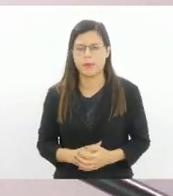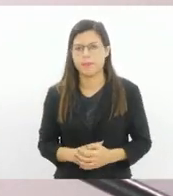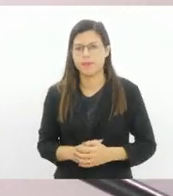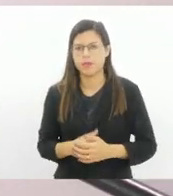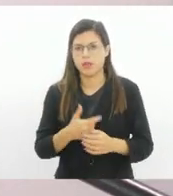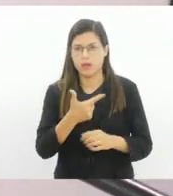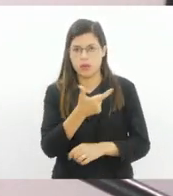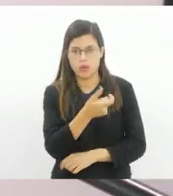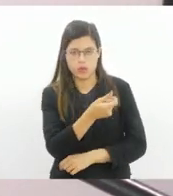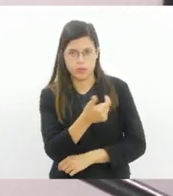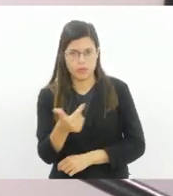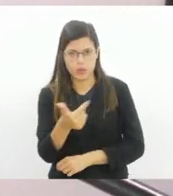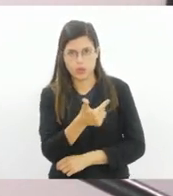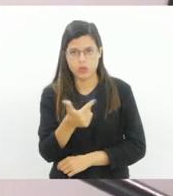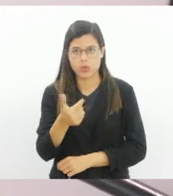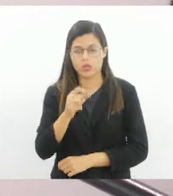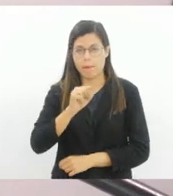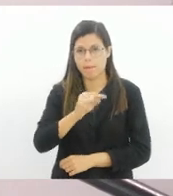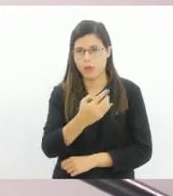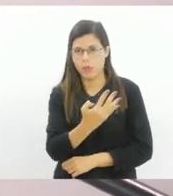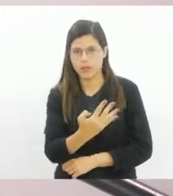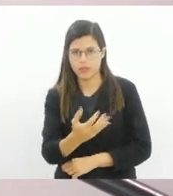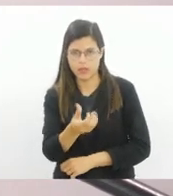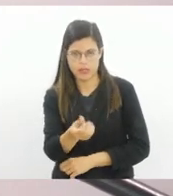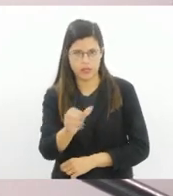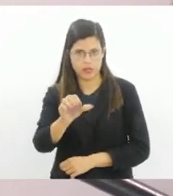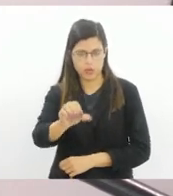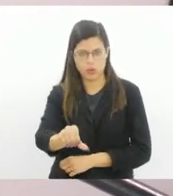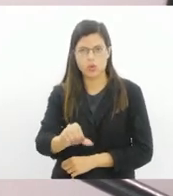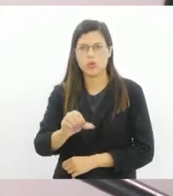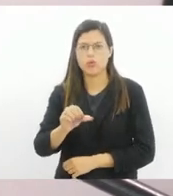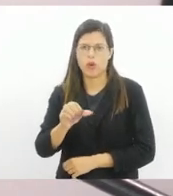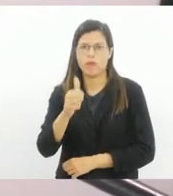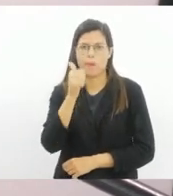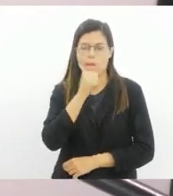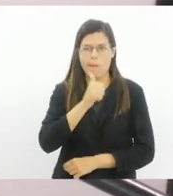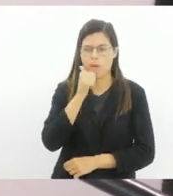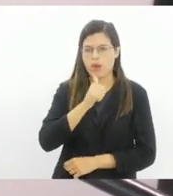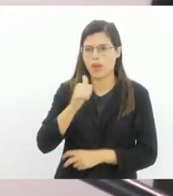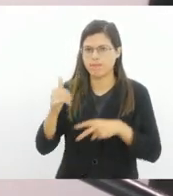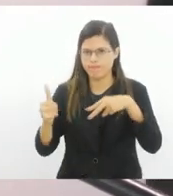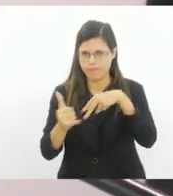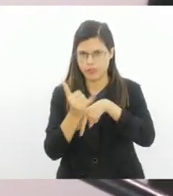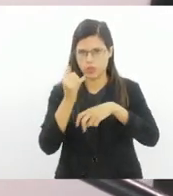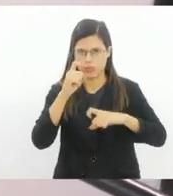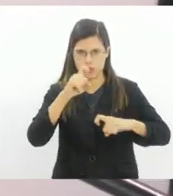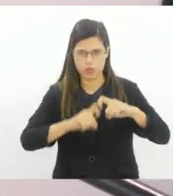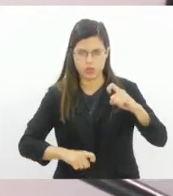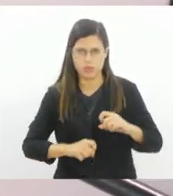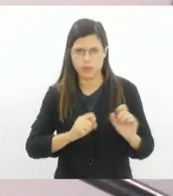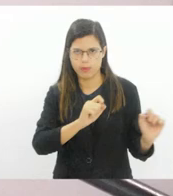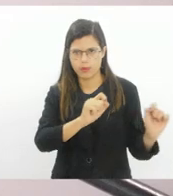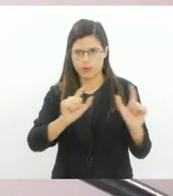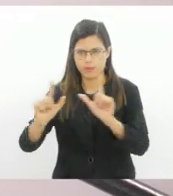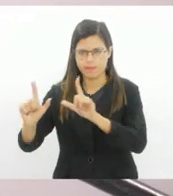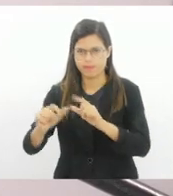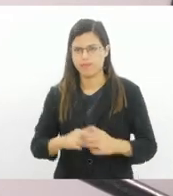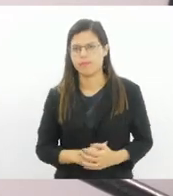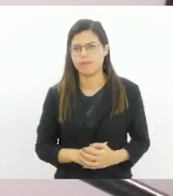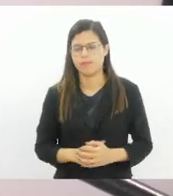em 2022, foram 1.469 mulheres vítimas de estupro. Pode passar, por